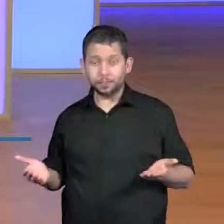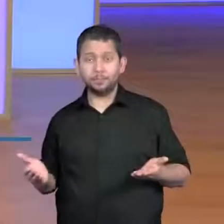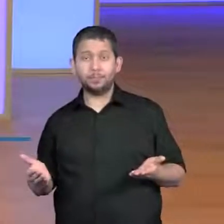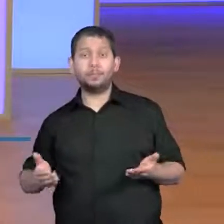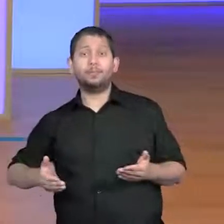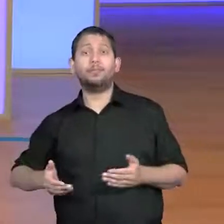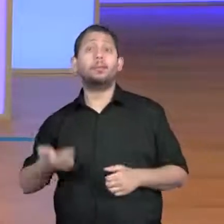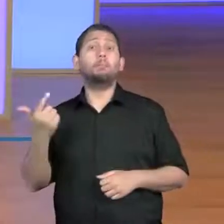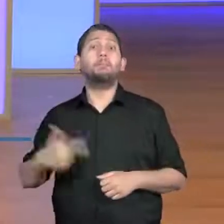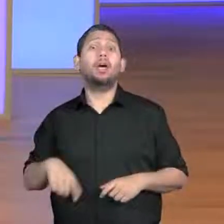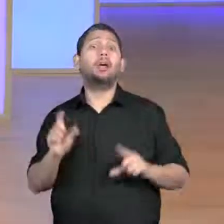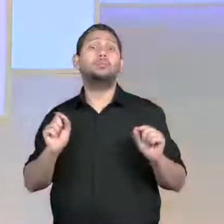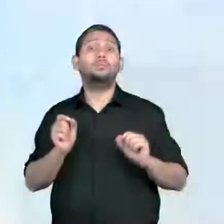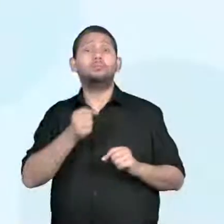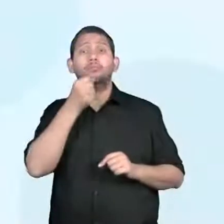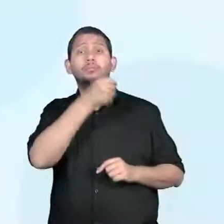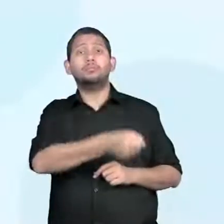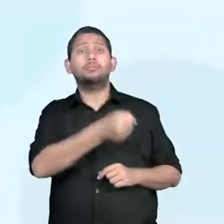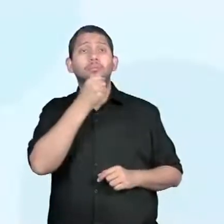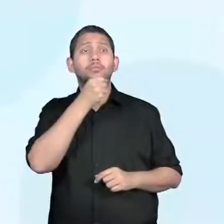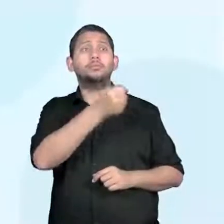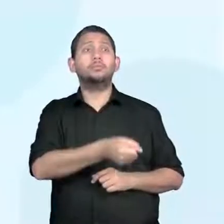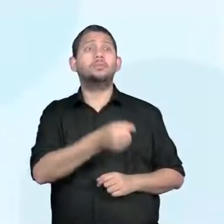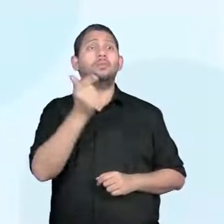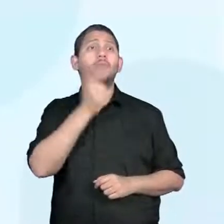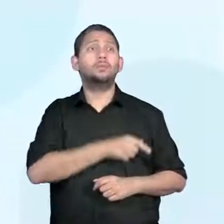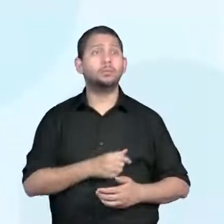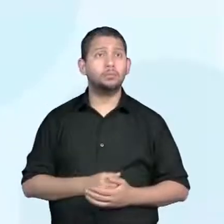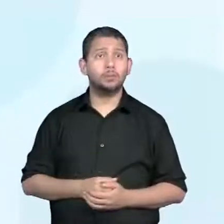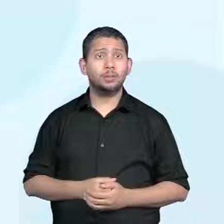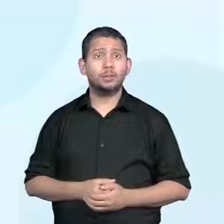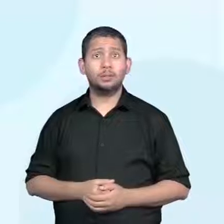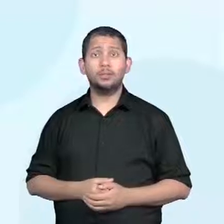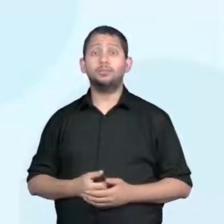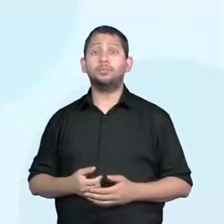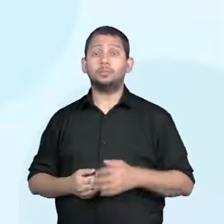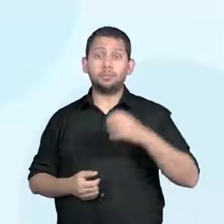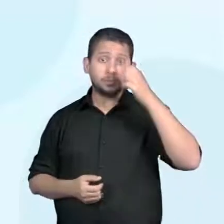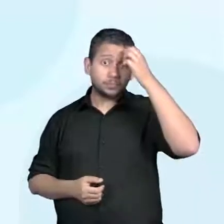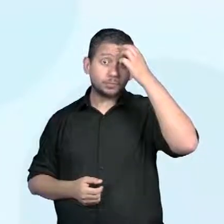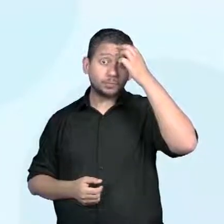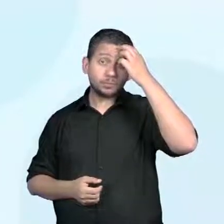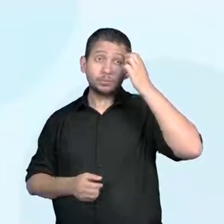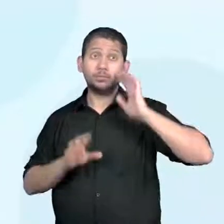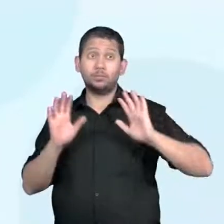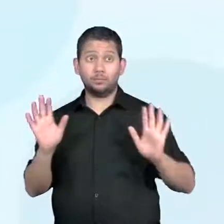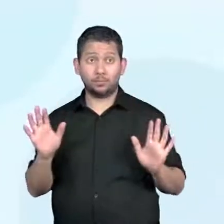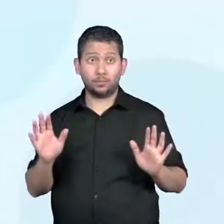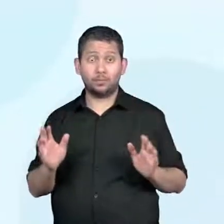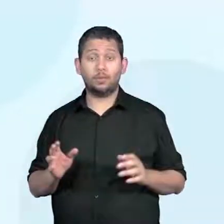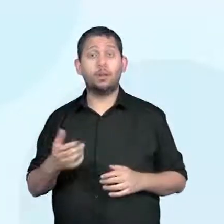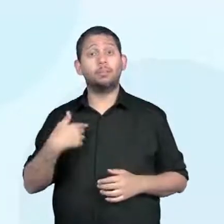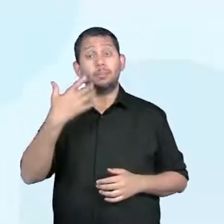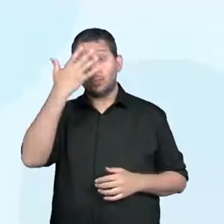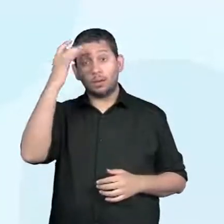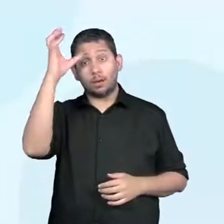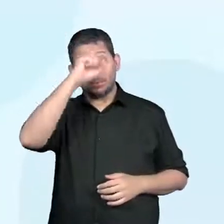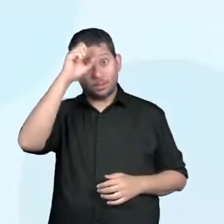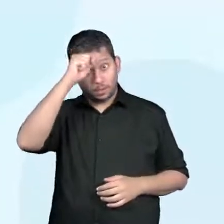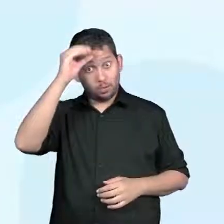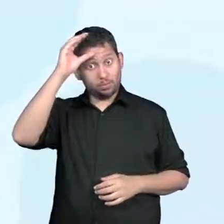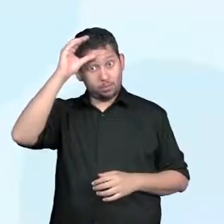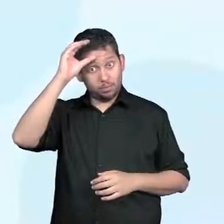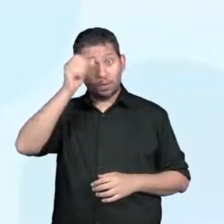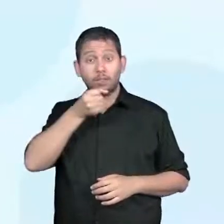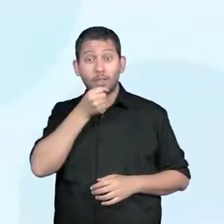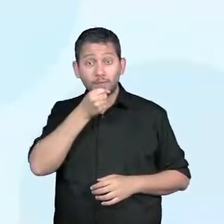O que mais a gente pode perceber aí sobre função social de uma entrevista? Difusão do conhecimento,